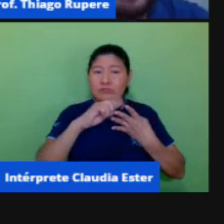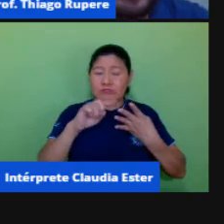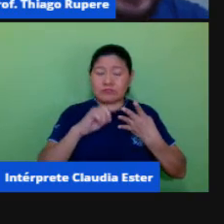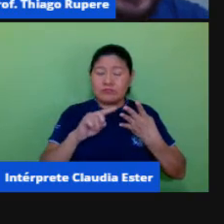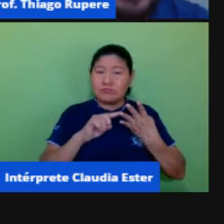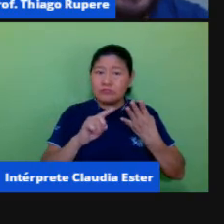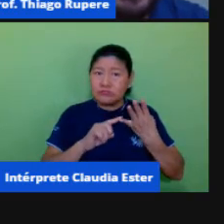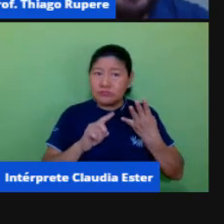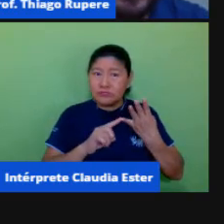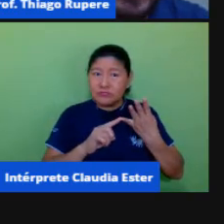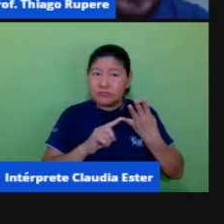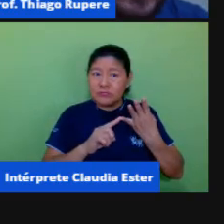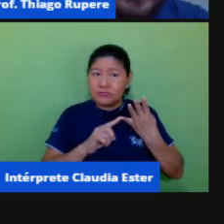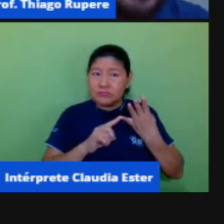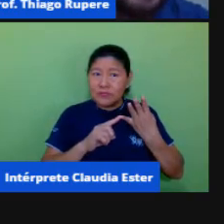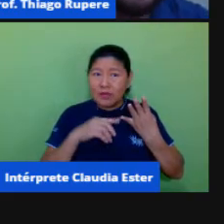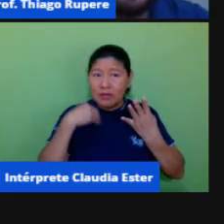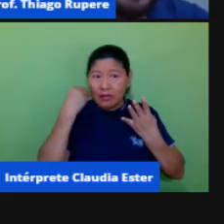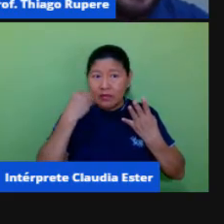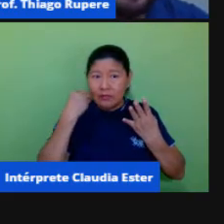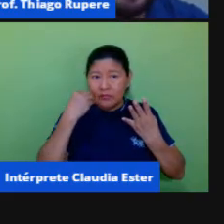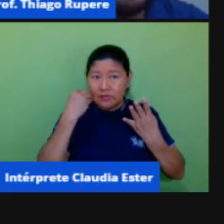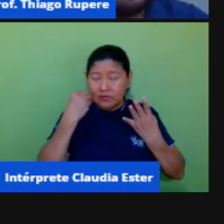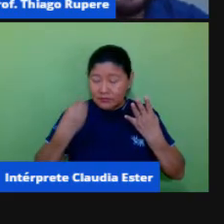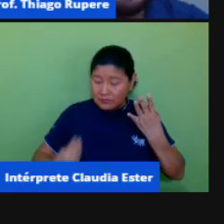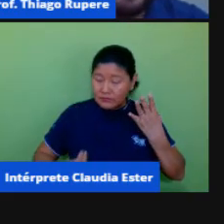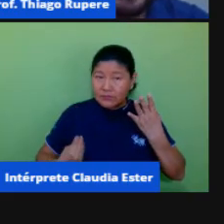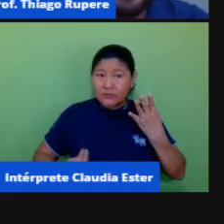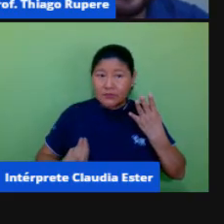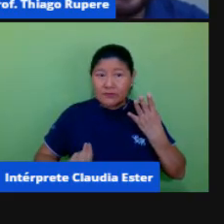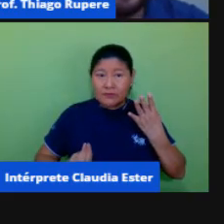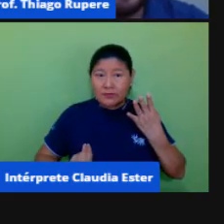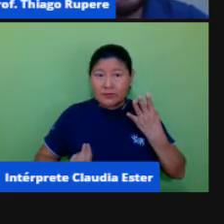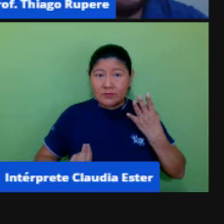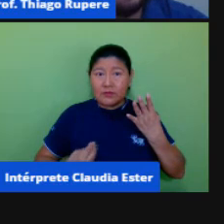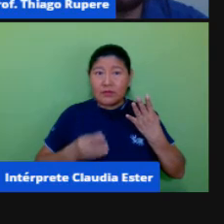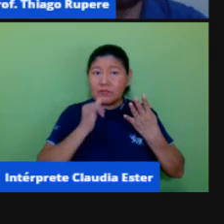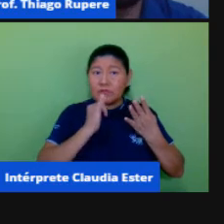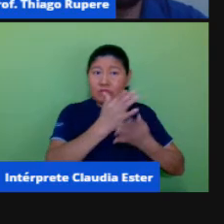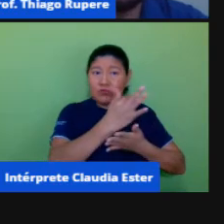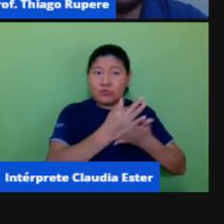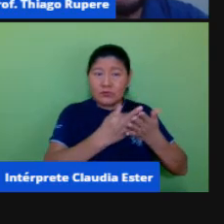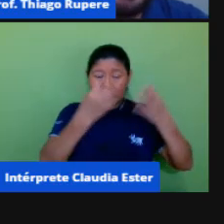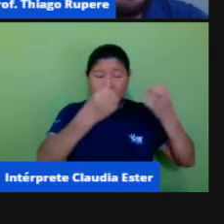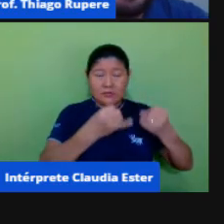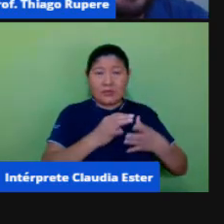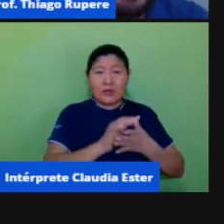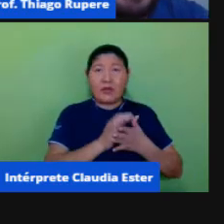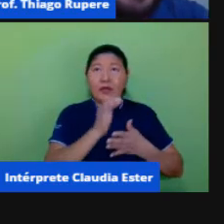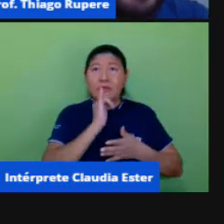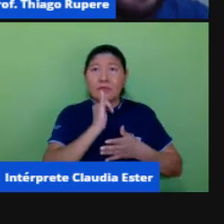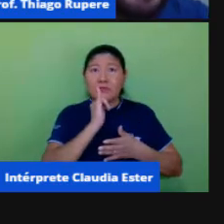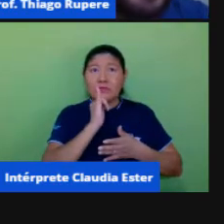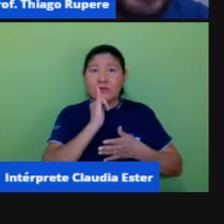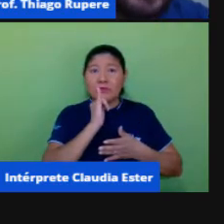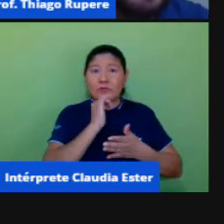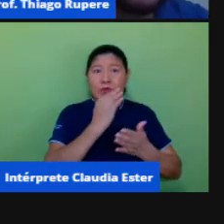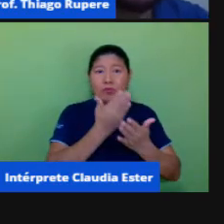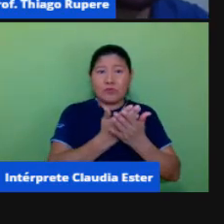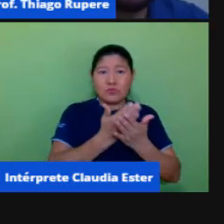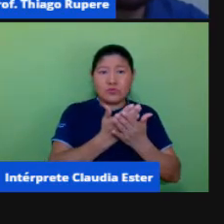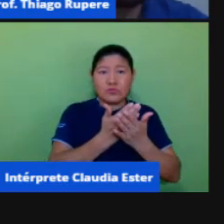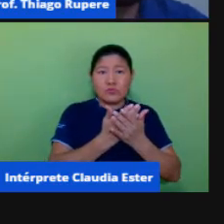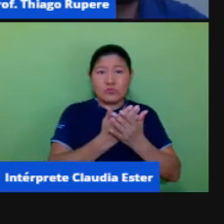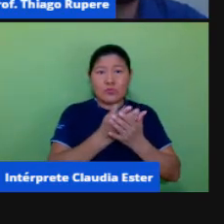campos de atuação na vida pública, onde esses textos circulam. Por exemplo, quando eu trabalho campo de atuação na vida pública, vocês vão perceber